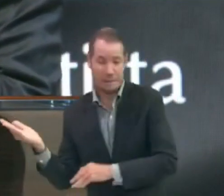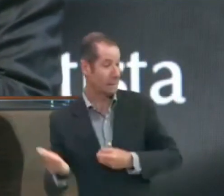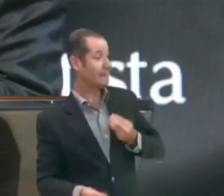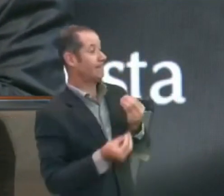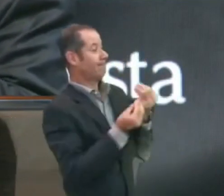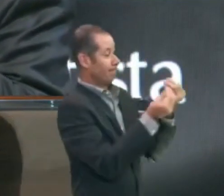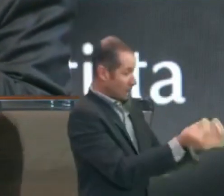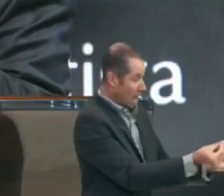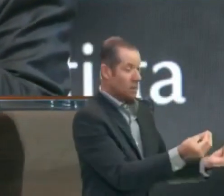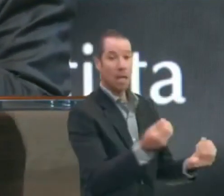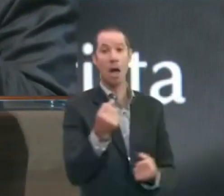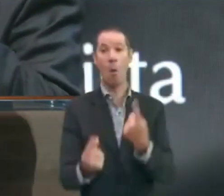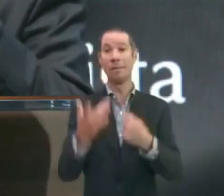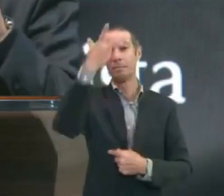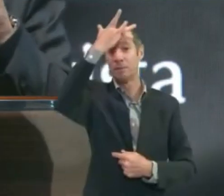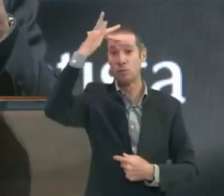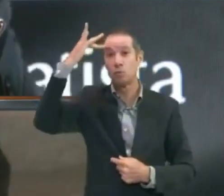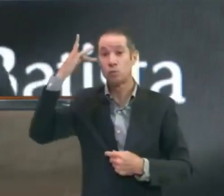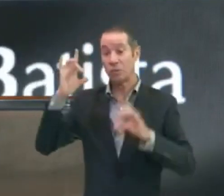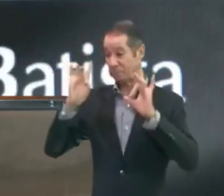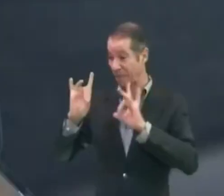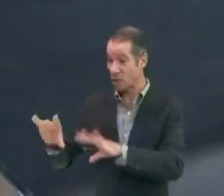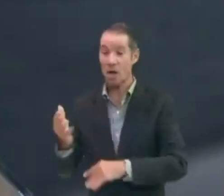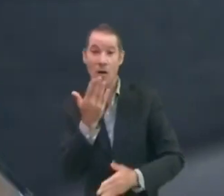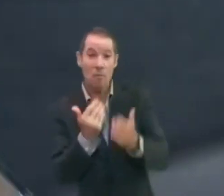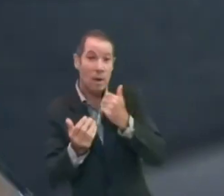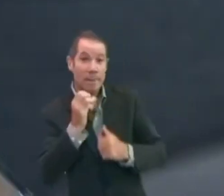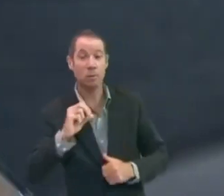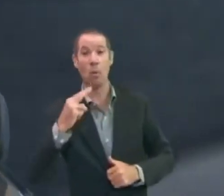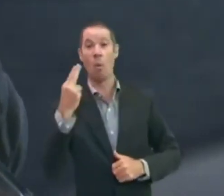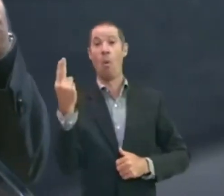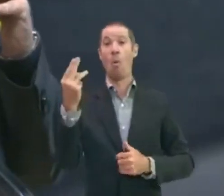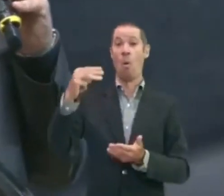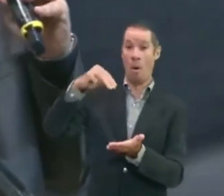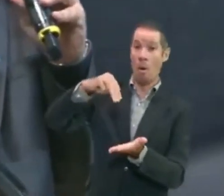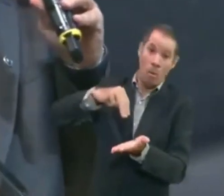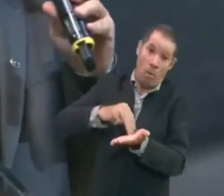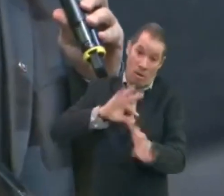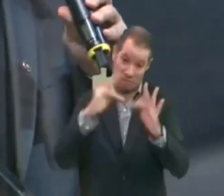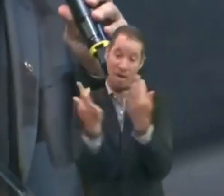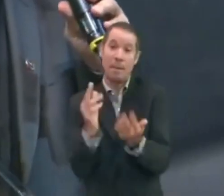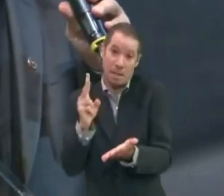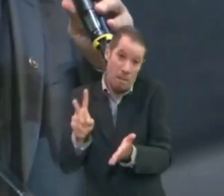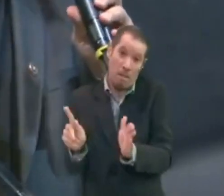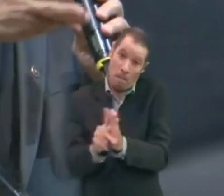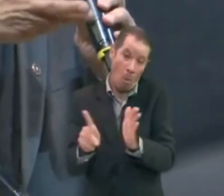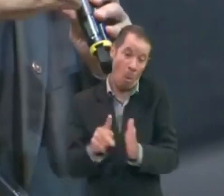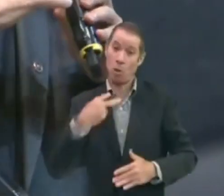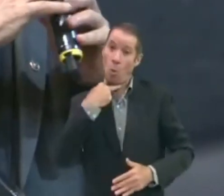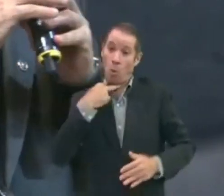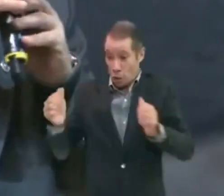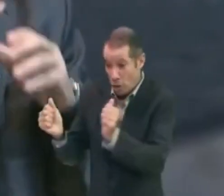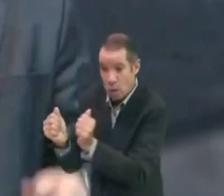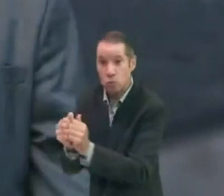algumas pessoas que deixavam em determinados lugares o alimento, ou membros da sua família que não podiam estar